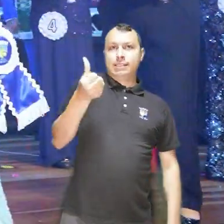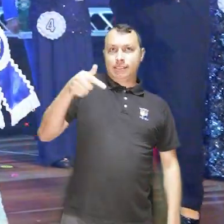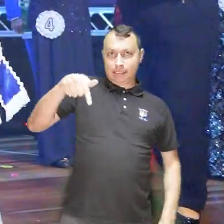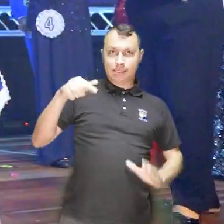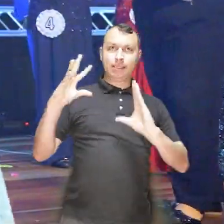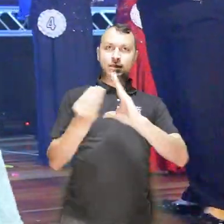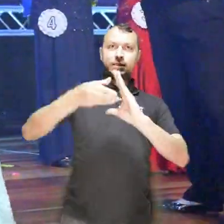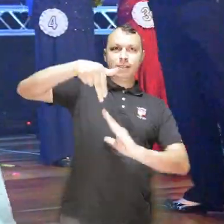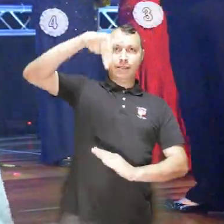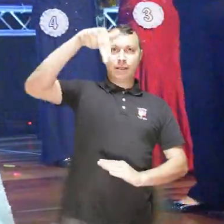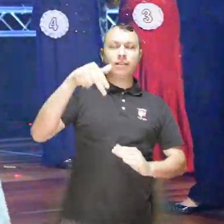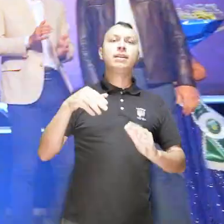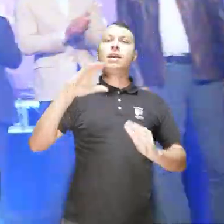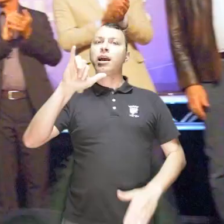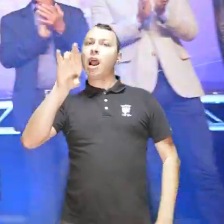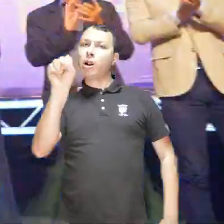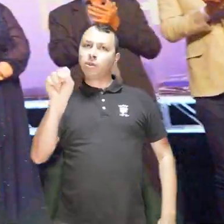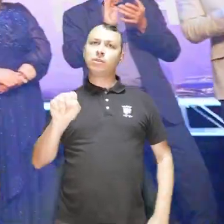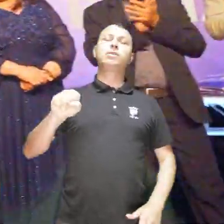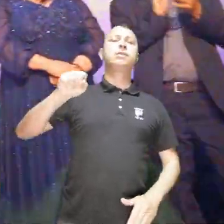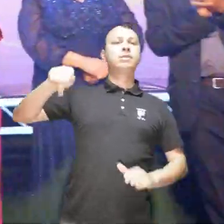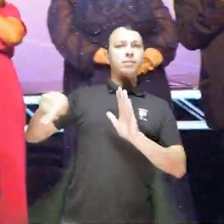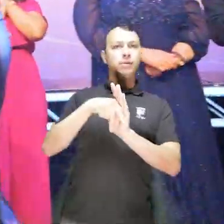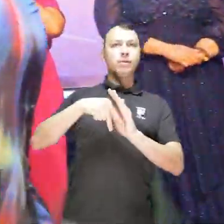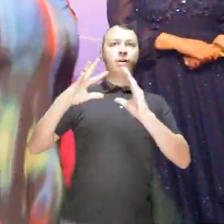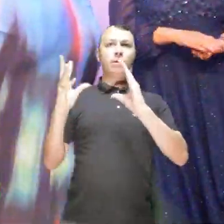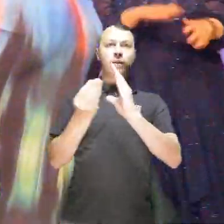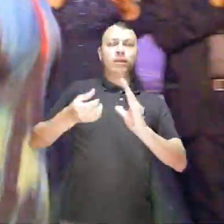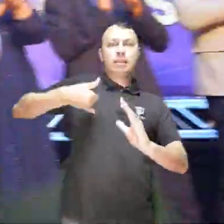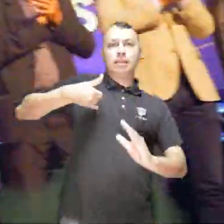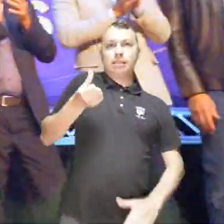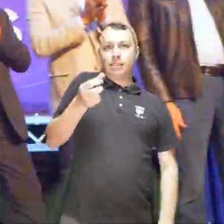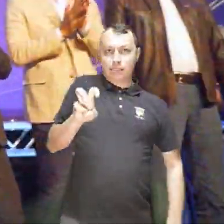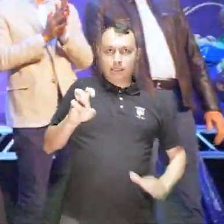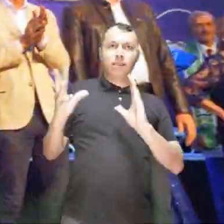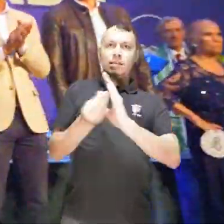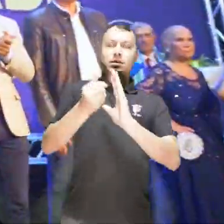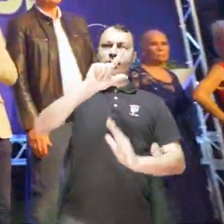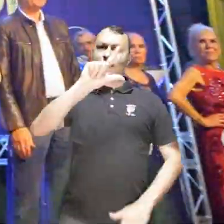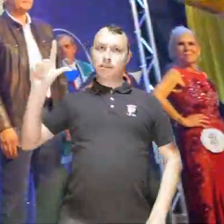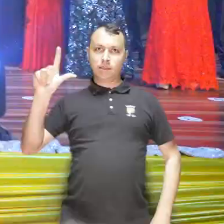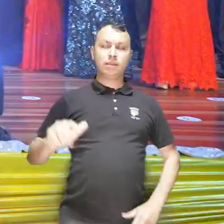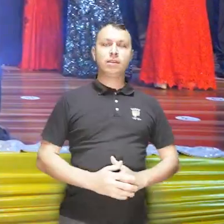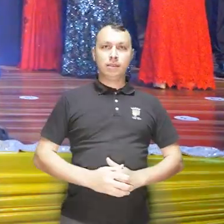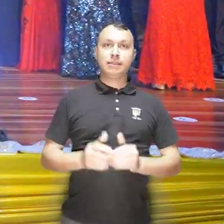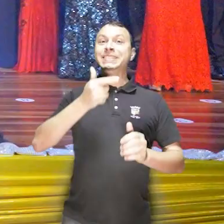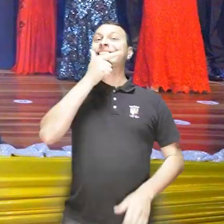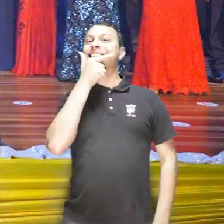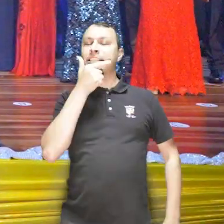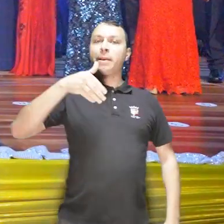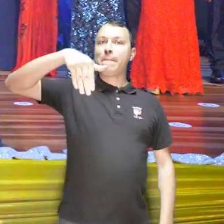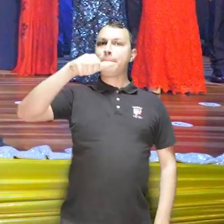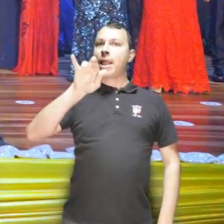67 anos, usuária do Cras Norte, e Carlos Alberto Fritz Jacques, de 65 anos, atendido pelo Cras Leste. Na